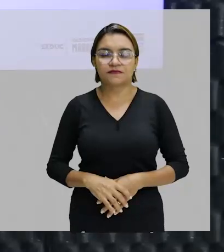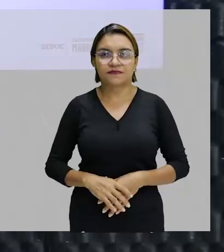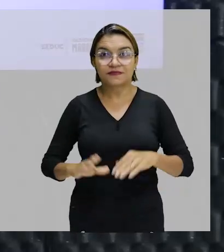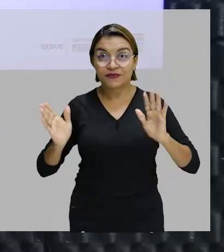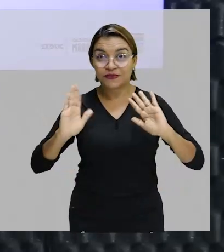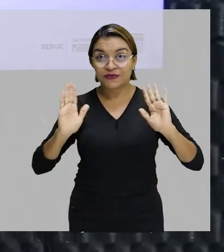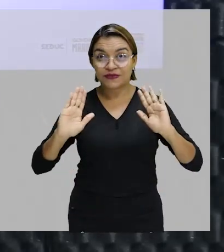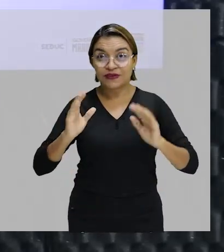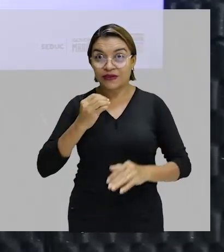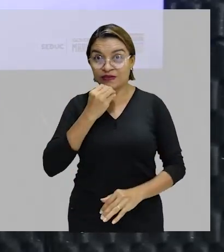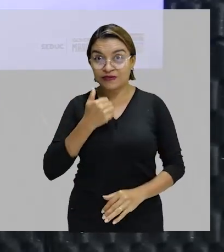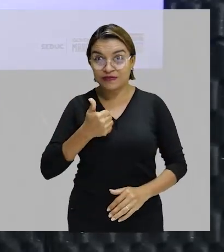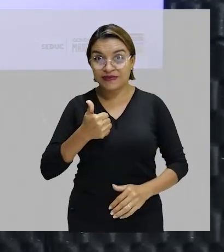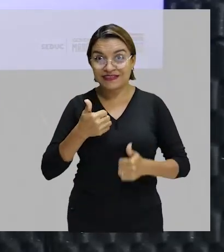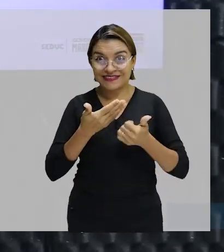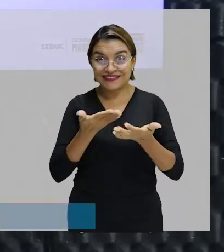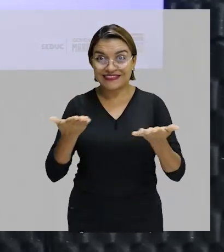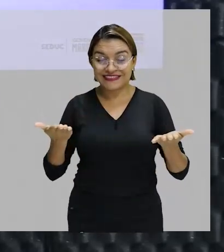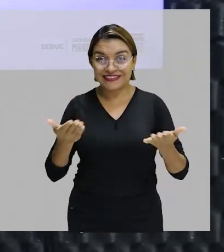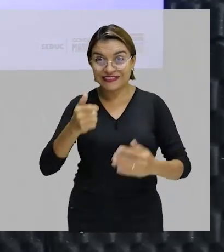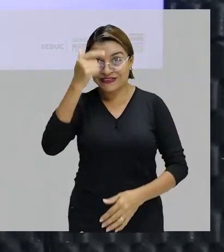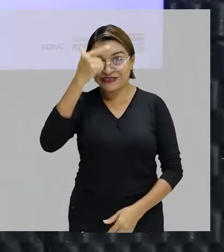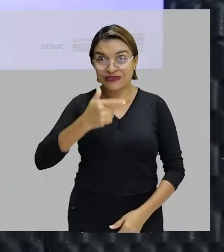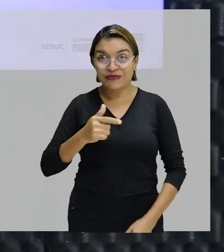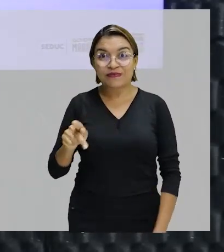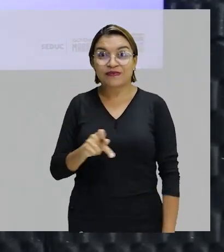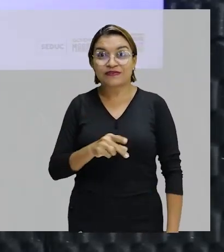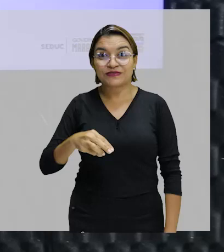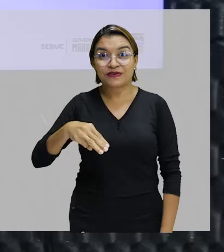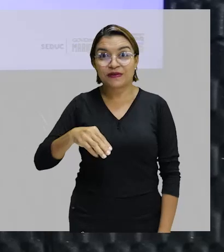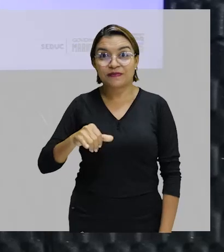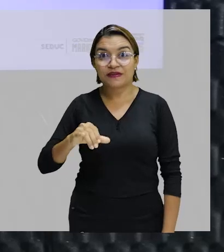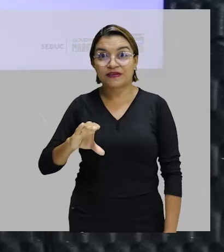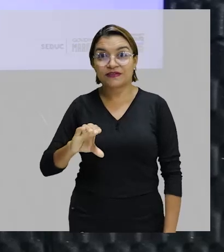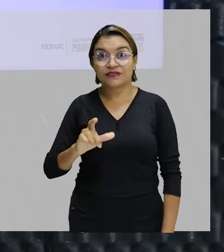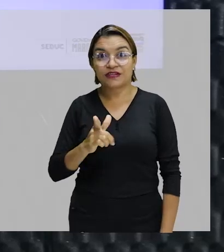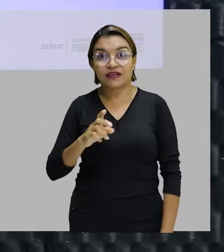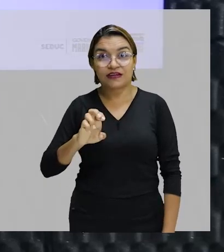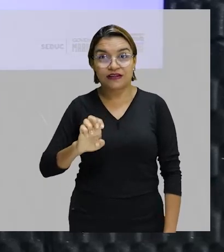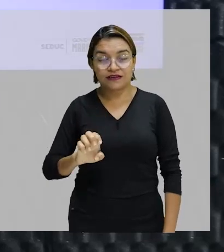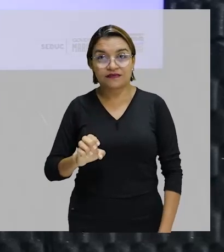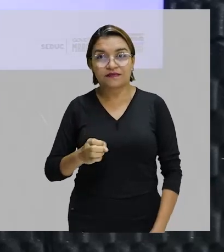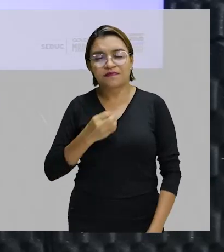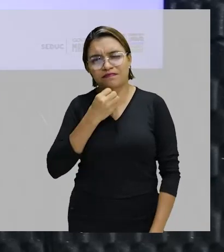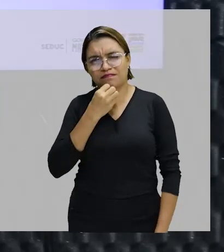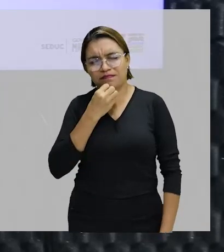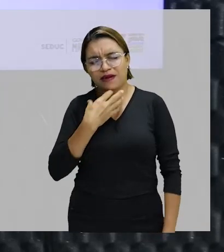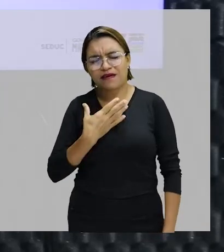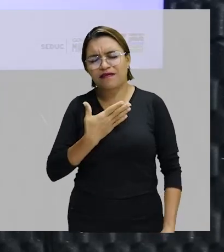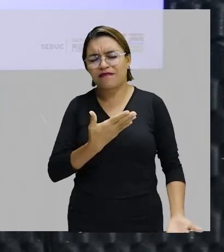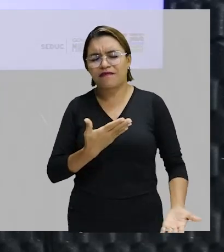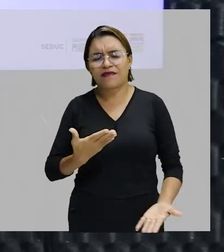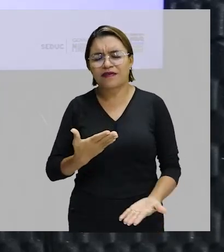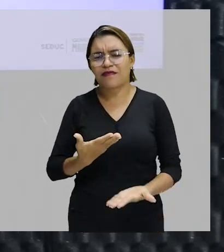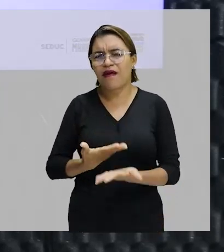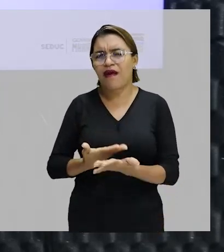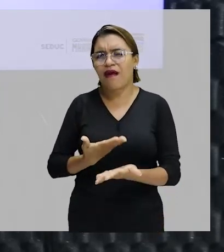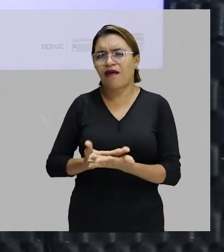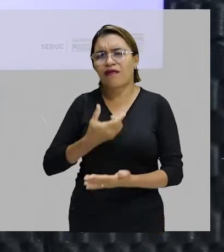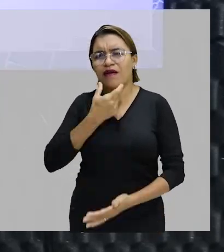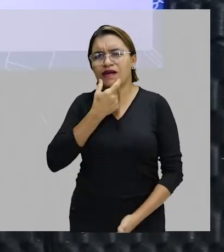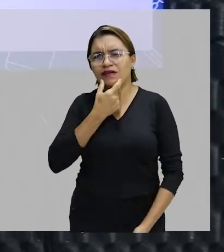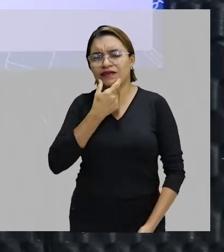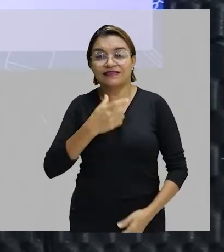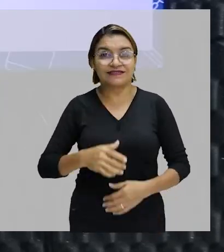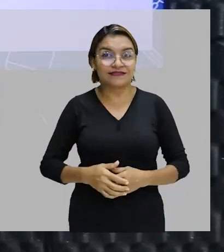Hello everybody, welcome to our English class. I'm teacher Michelle. Olá pessoal, bem-vindos a mais uma aula de inglês. Eu sou a professora